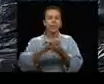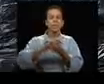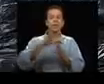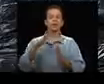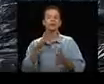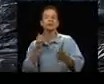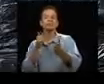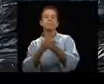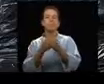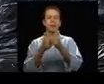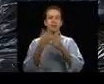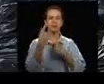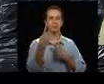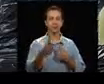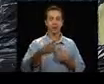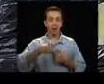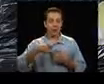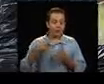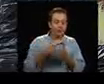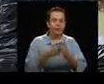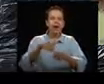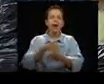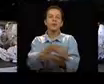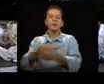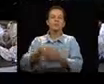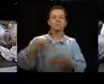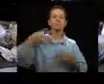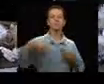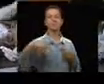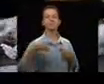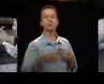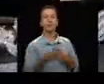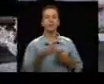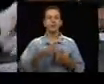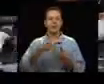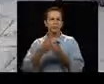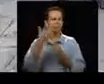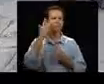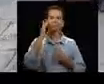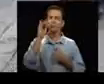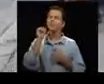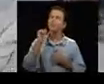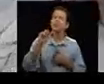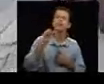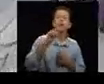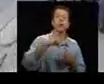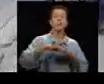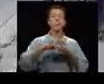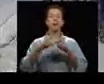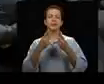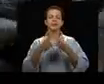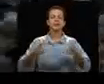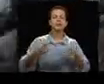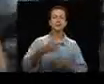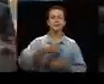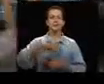a luz brilhar ali, pela rua passar, sem saber o